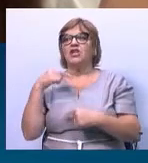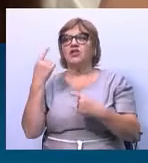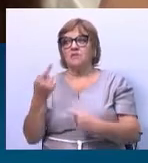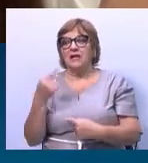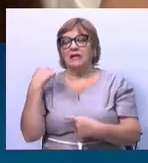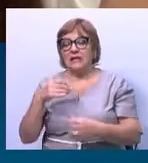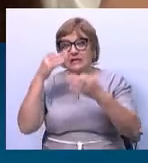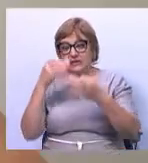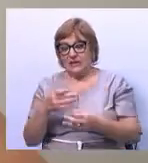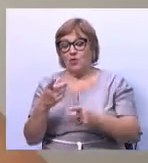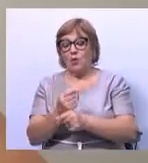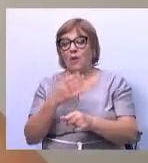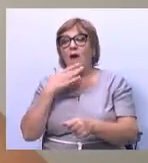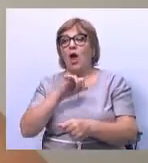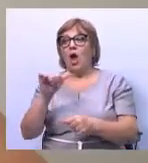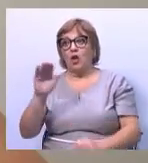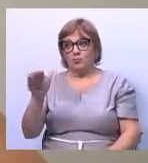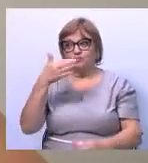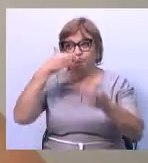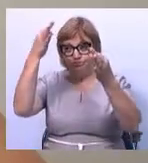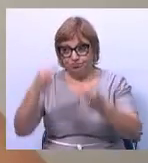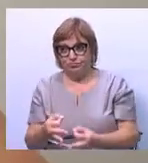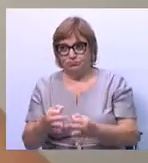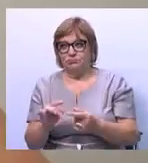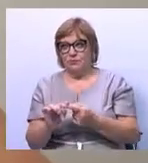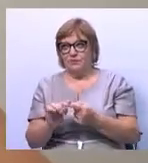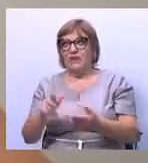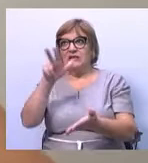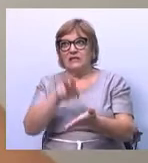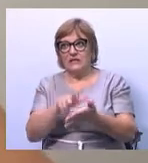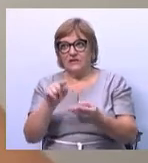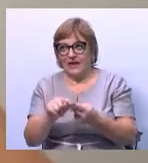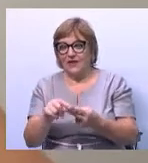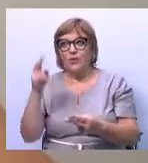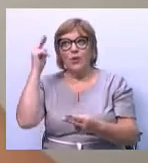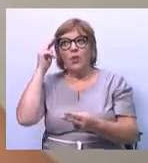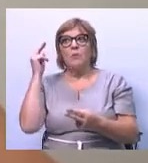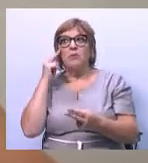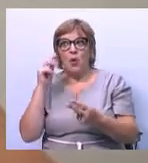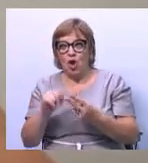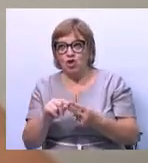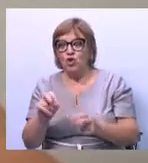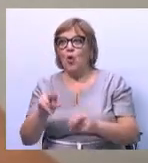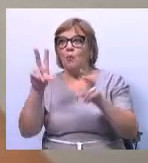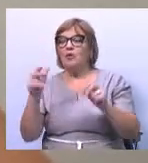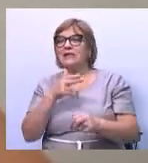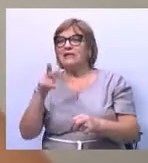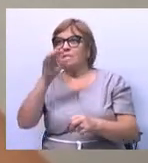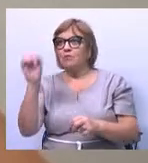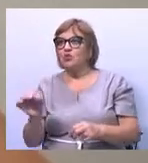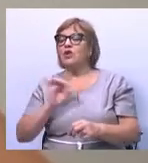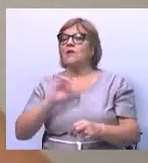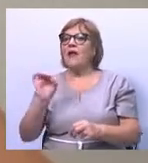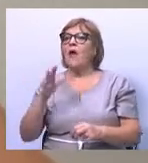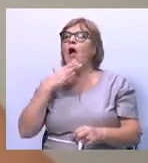ter a certeza que está a comprar um óleo essencial certificado puro, biológico e que é 100% só óleo essencial que